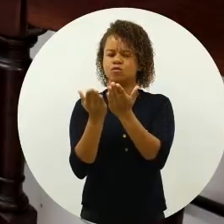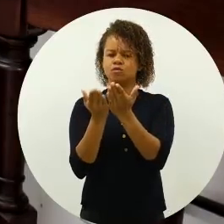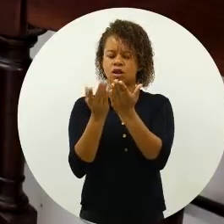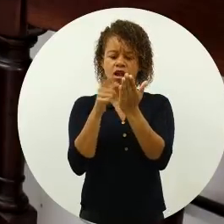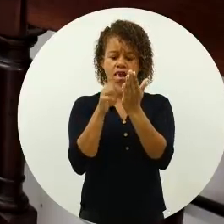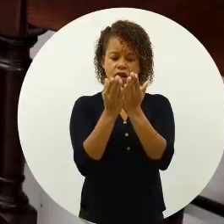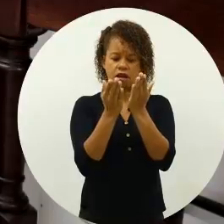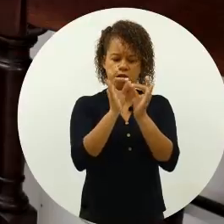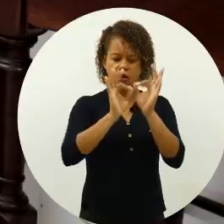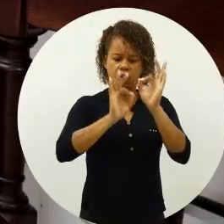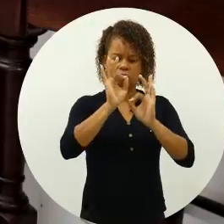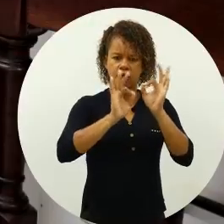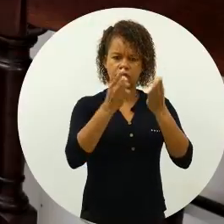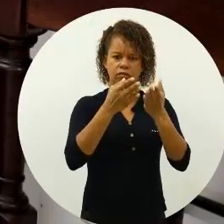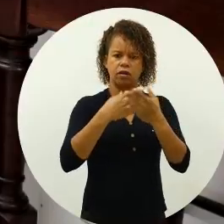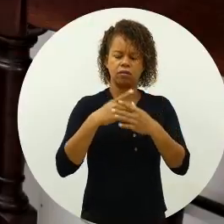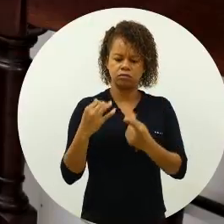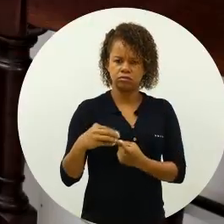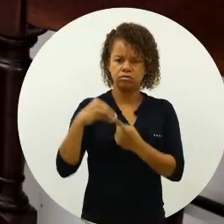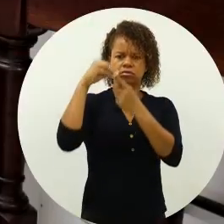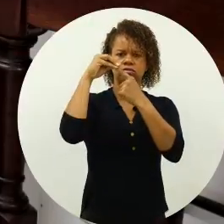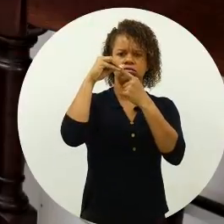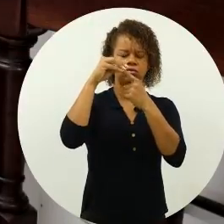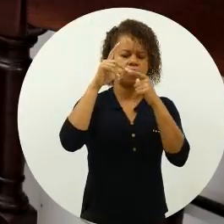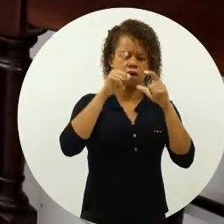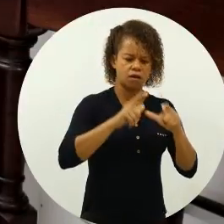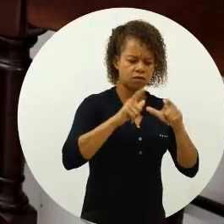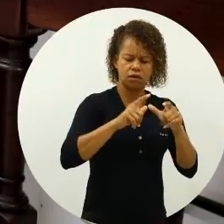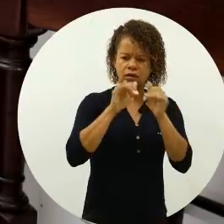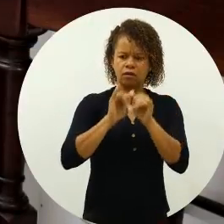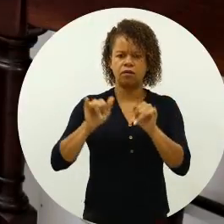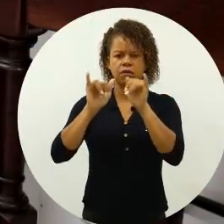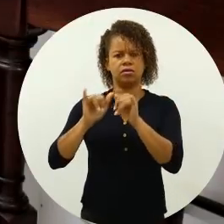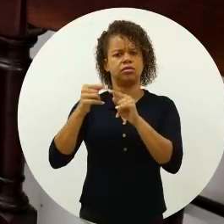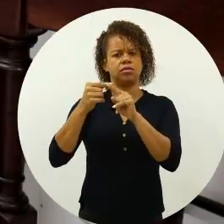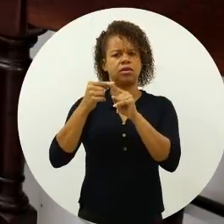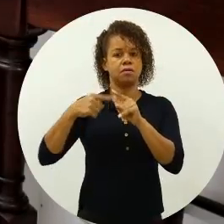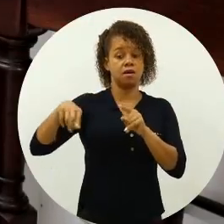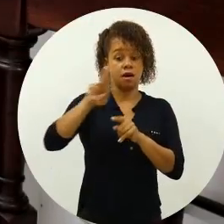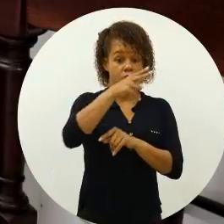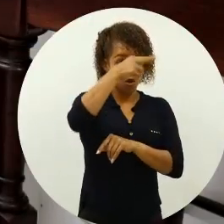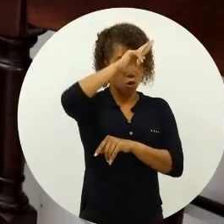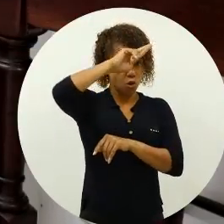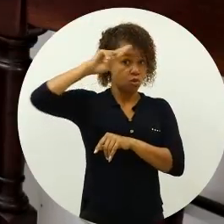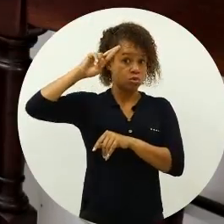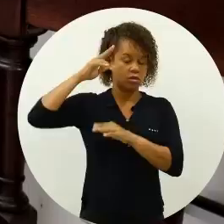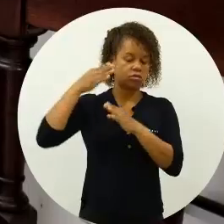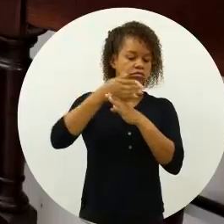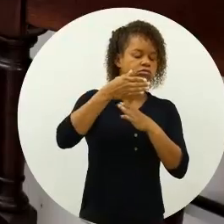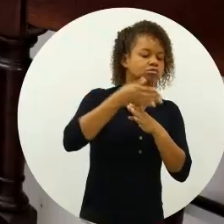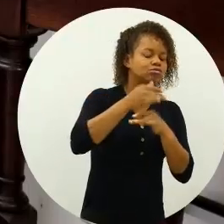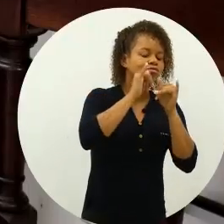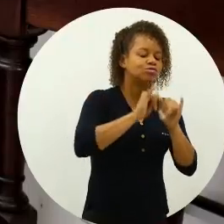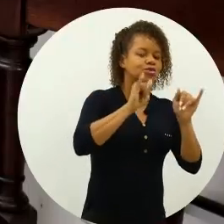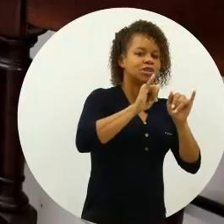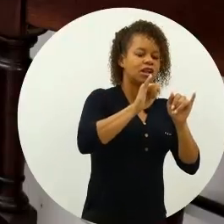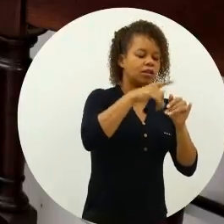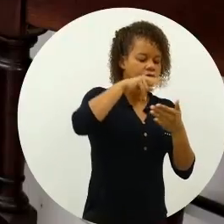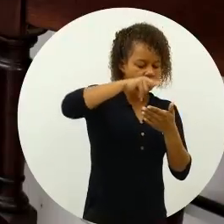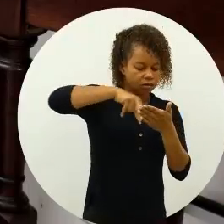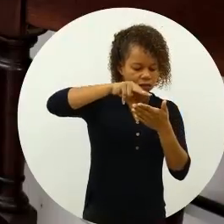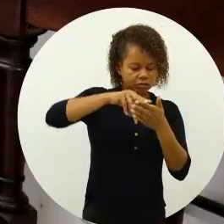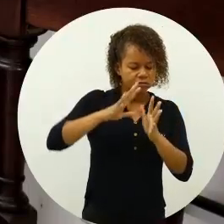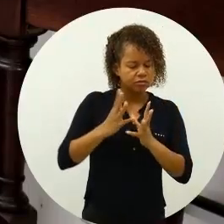A encadernação ela é fundamental em qualquer unidade de informação, porque para o usuário ter acesso a essas informações e ter uma